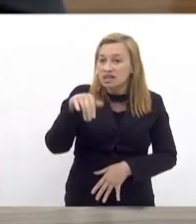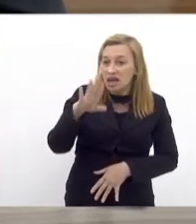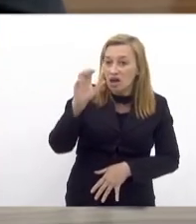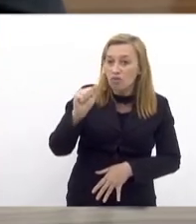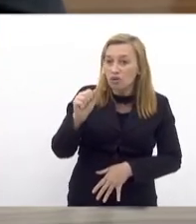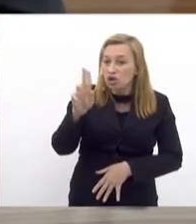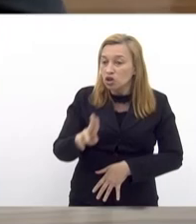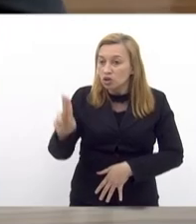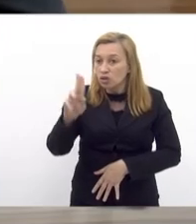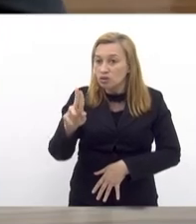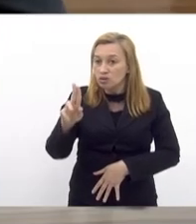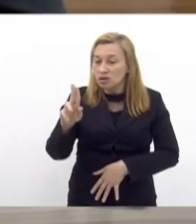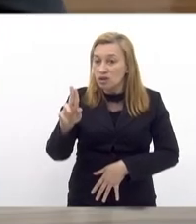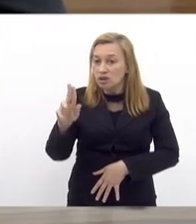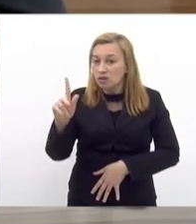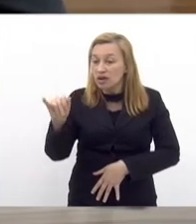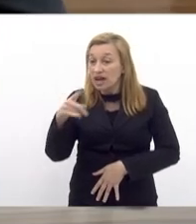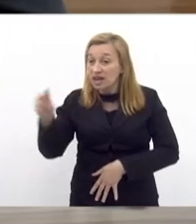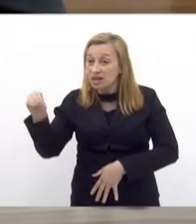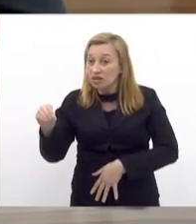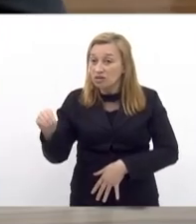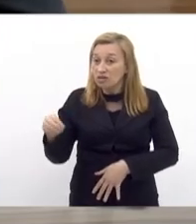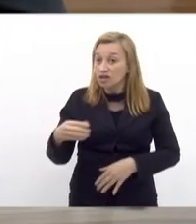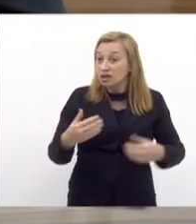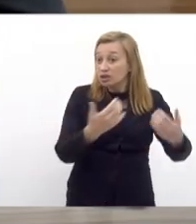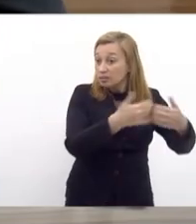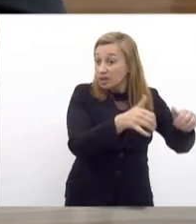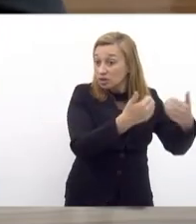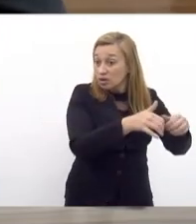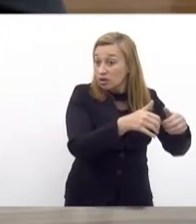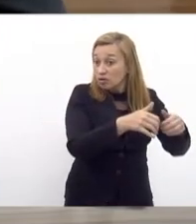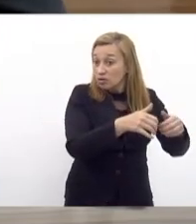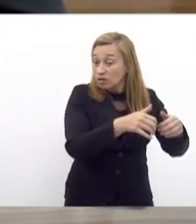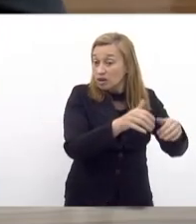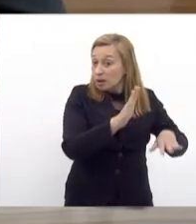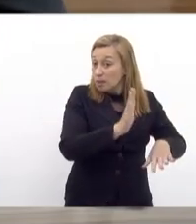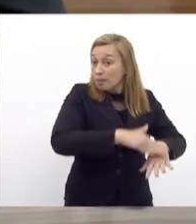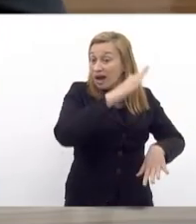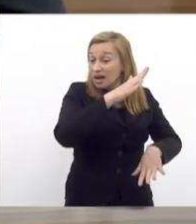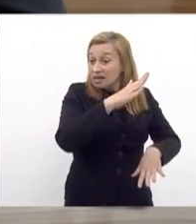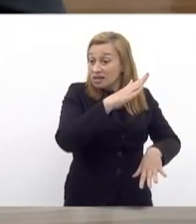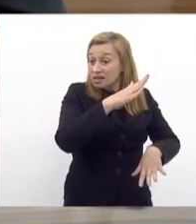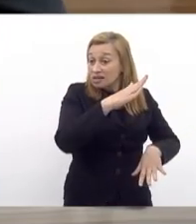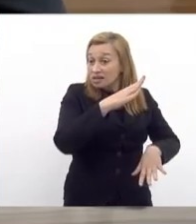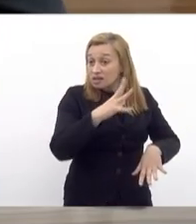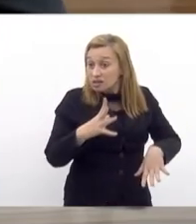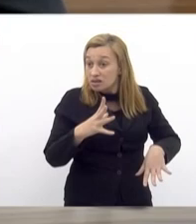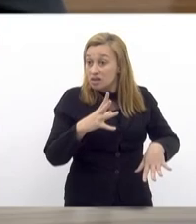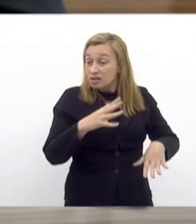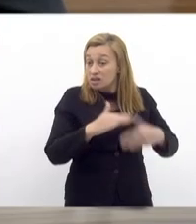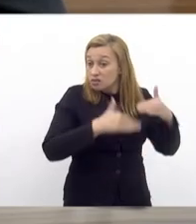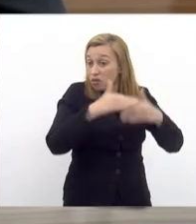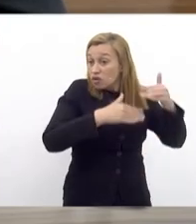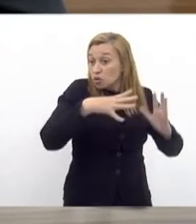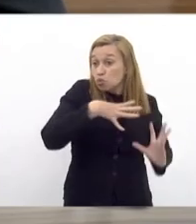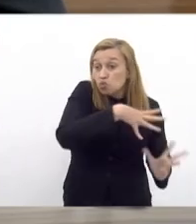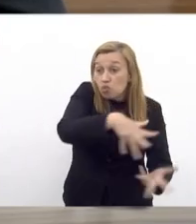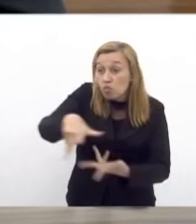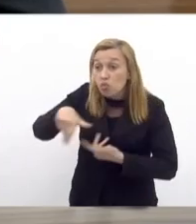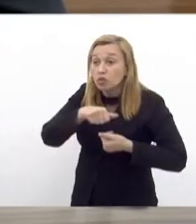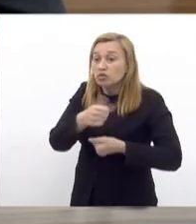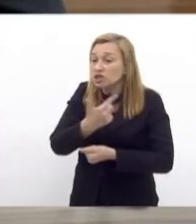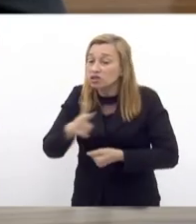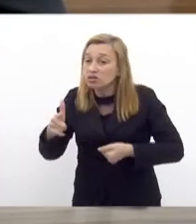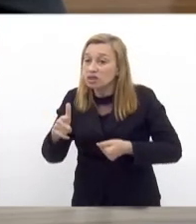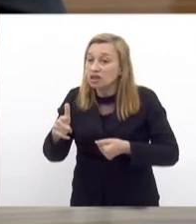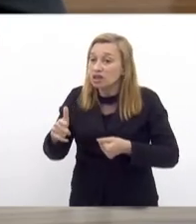o Galeão, que está em Petrópolis, que é a oficina mais eficiente do mundo. Se você não tem os voos